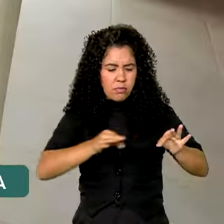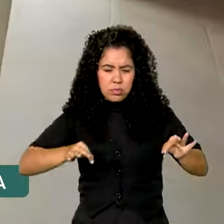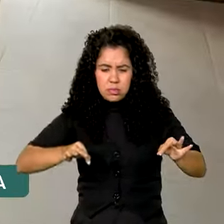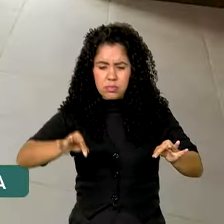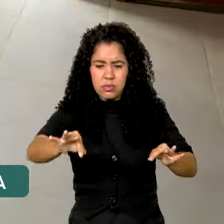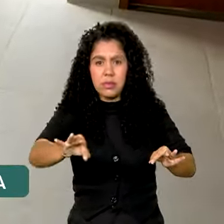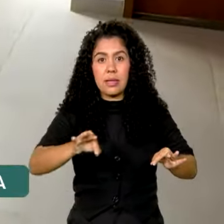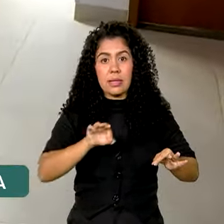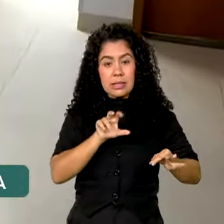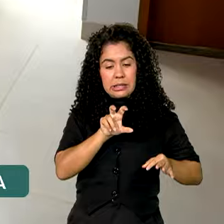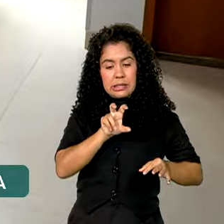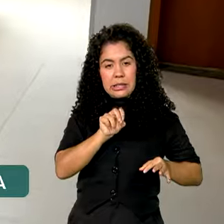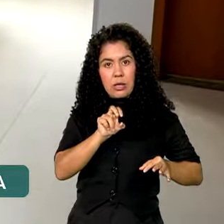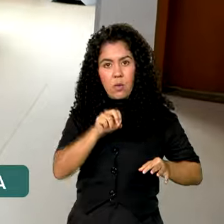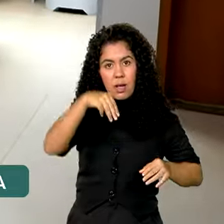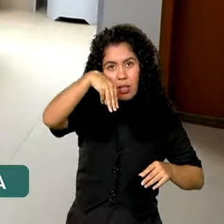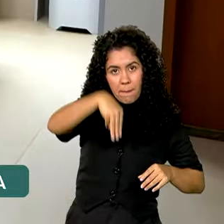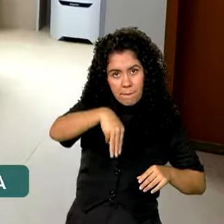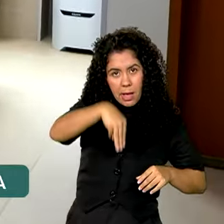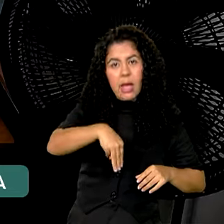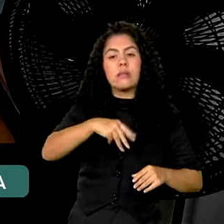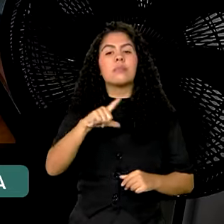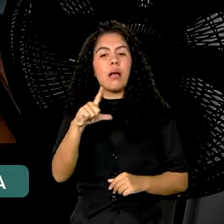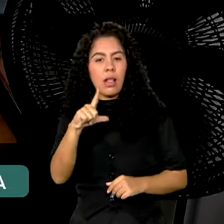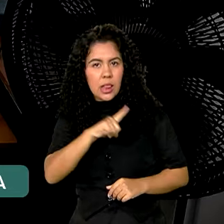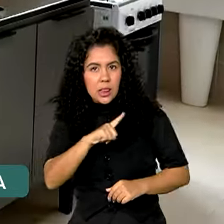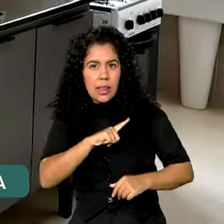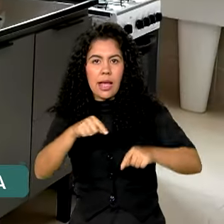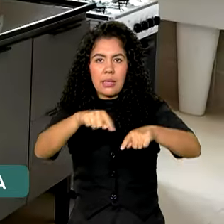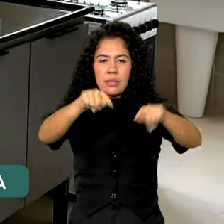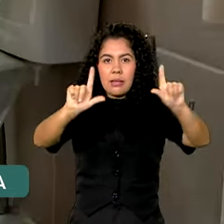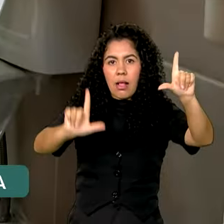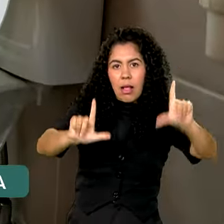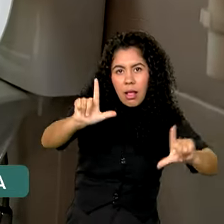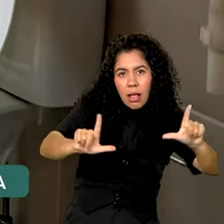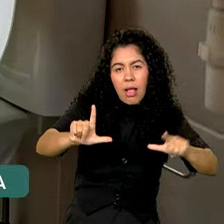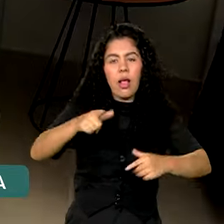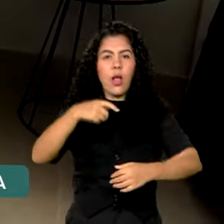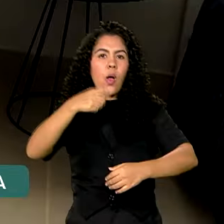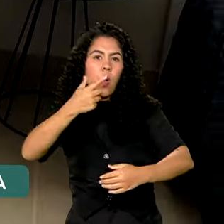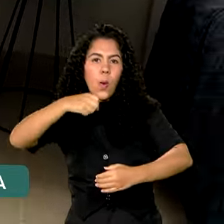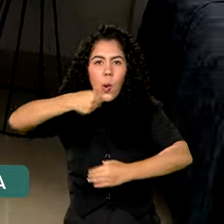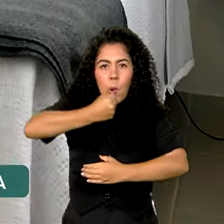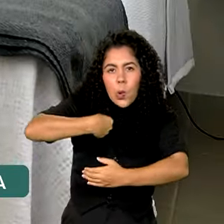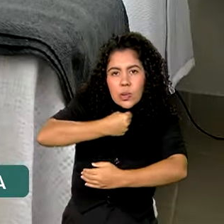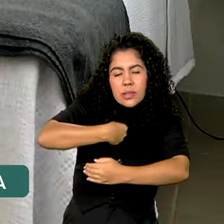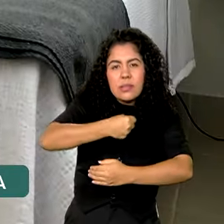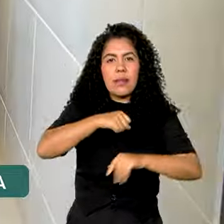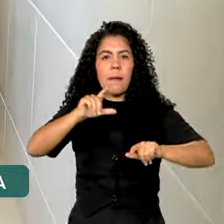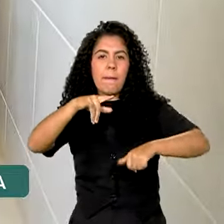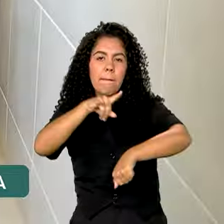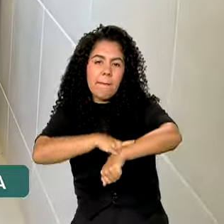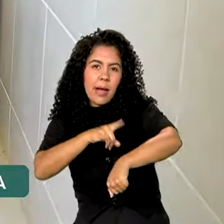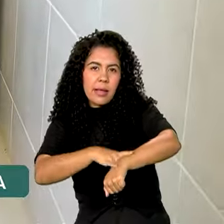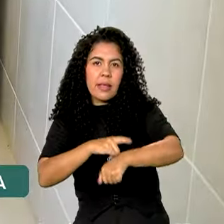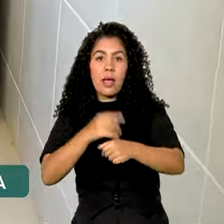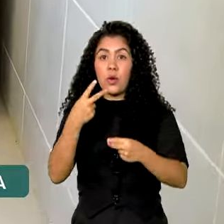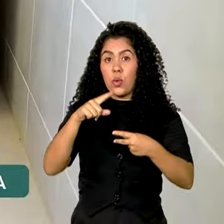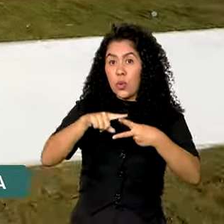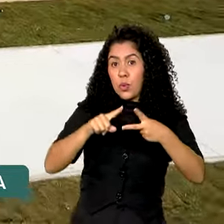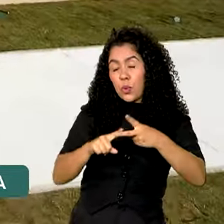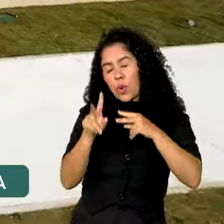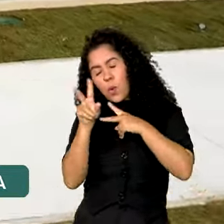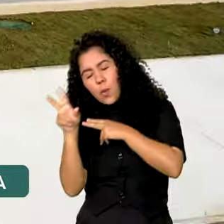50 metros quadrados, são compostos por sala, cozinha, banheiro, 2 quartos, área de